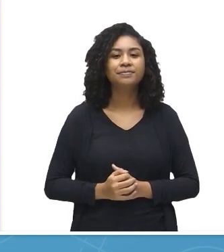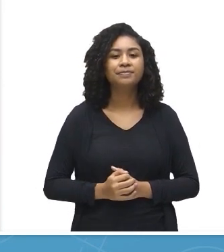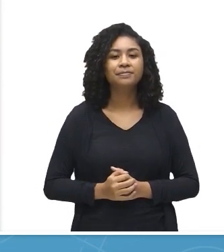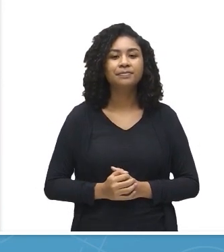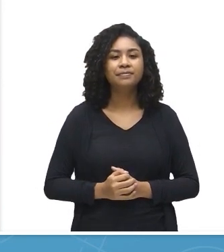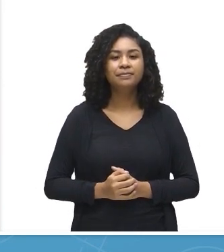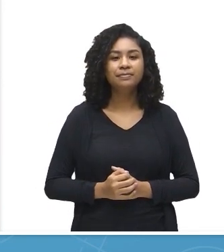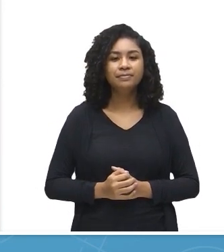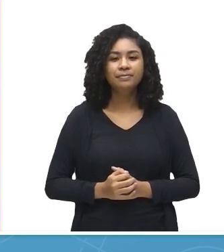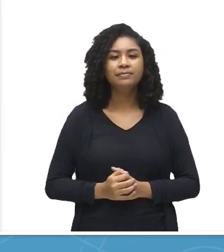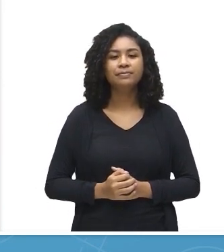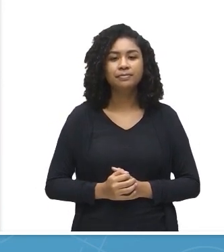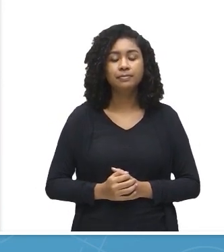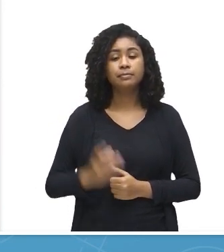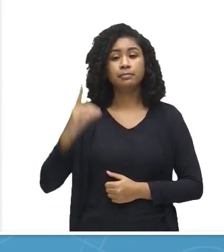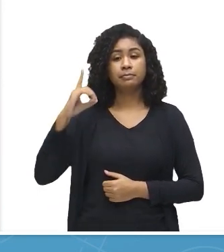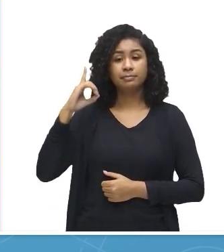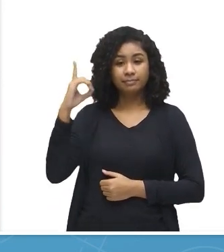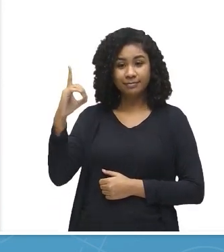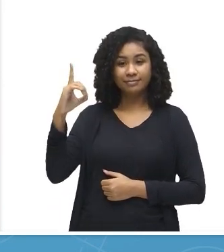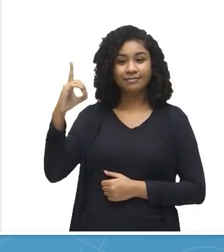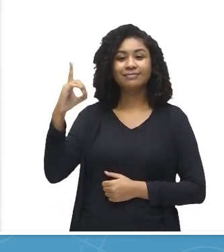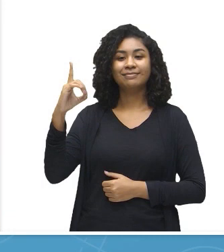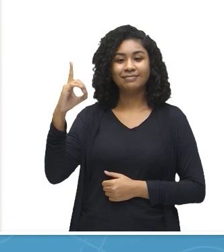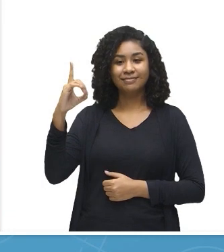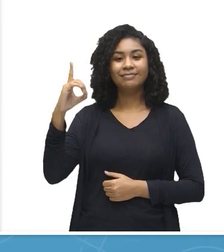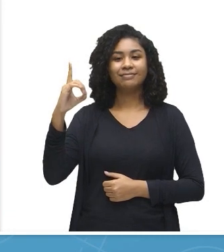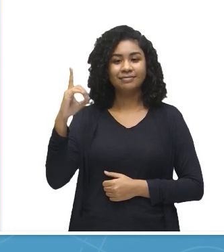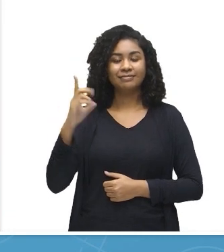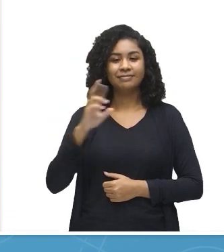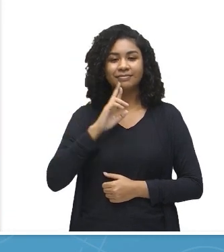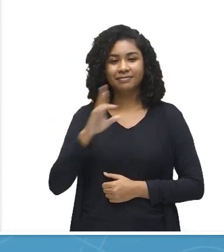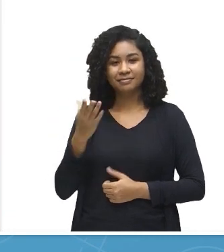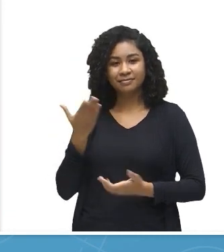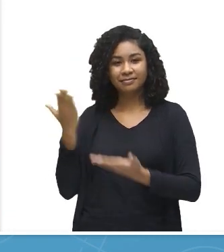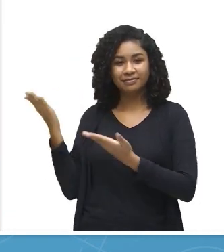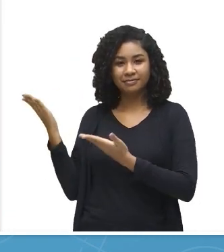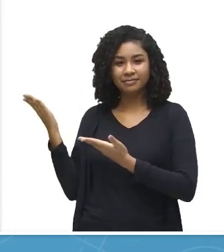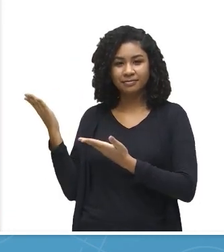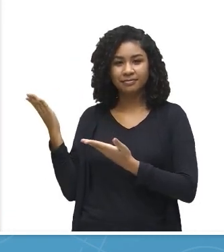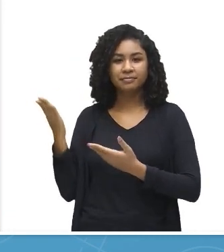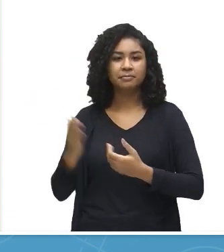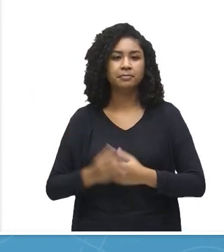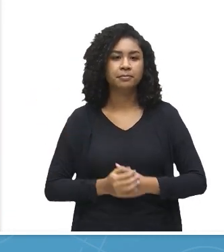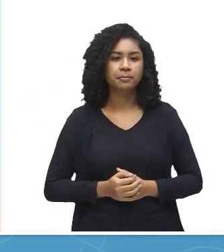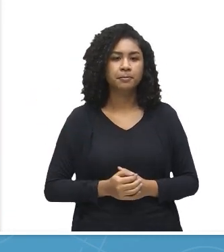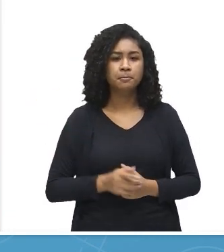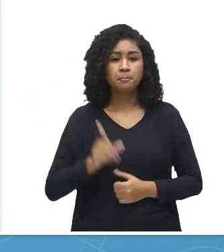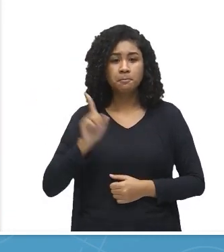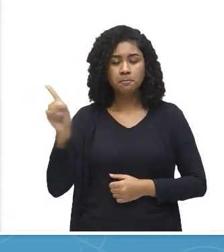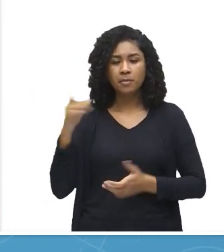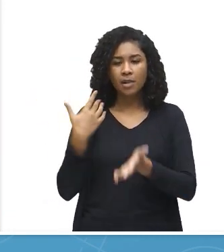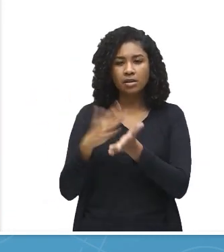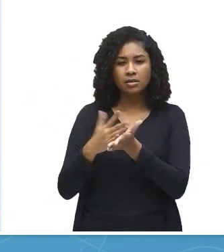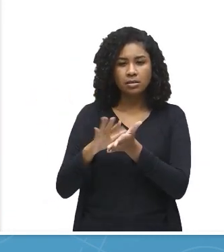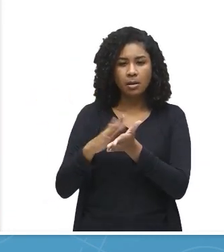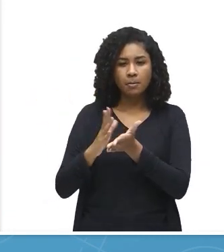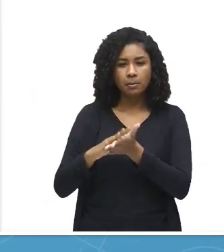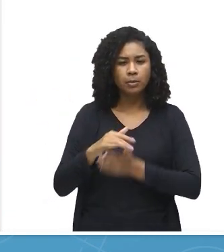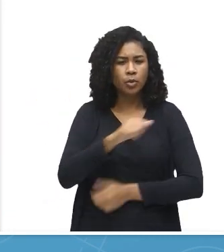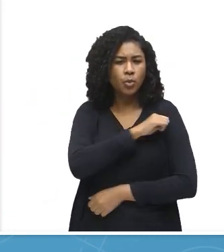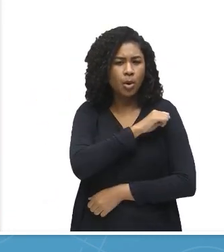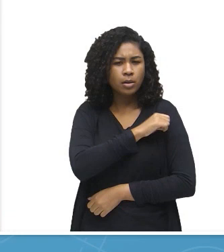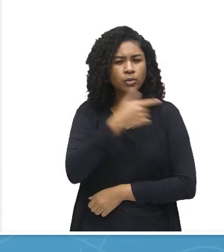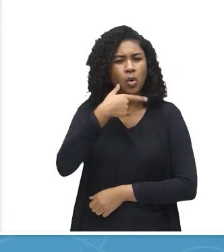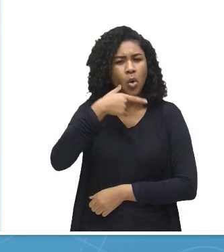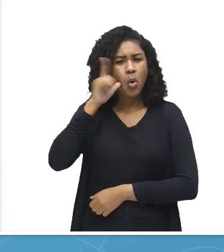a alternativa correta é a alternativa D, o samba de partido alto, que até a nossa aluna comentou na aula de ontem, ele